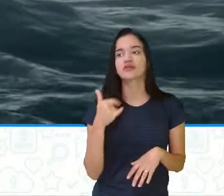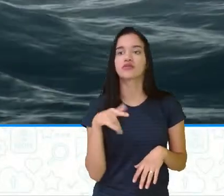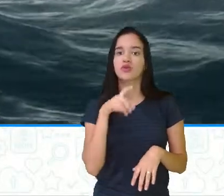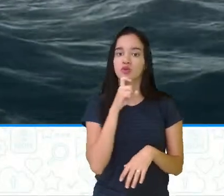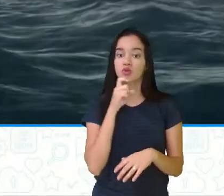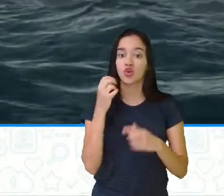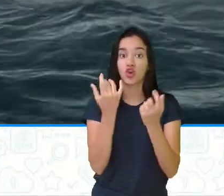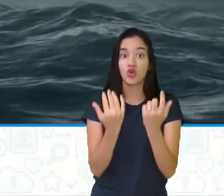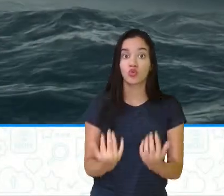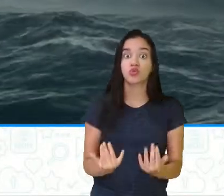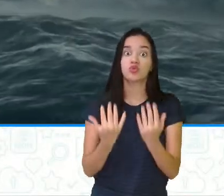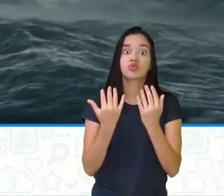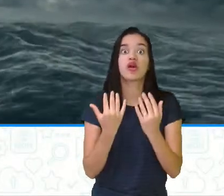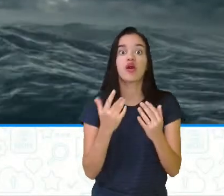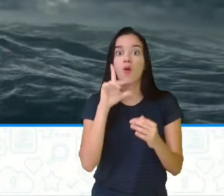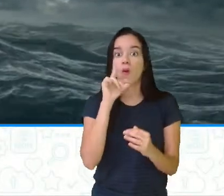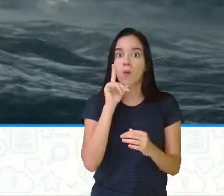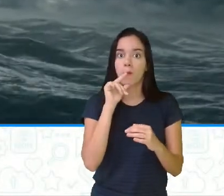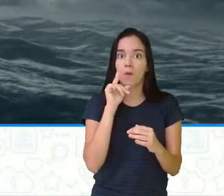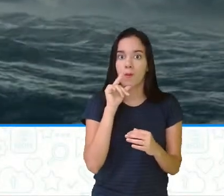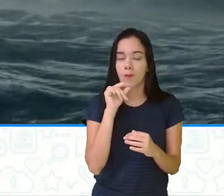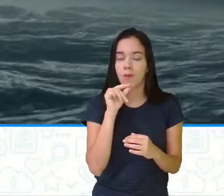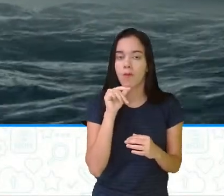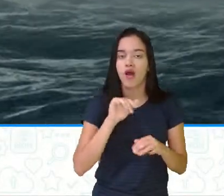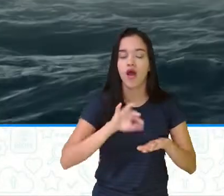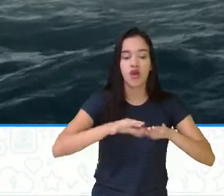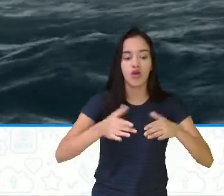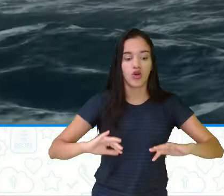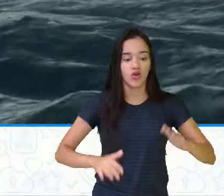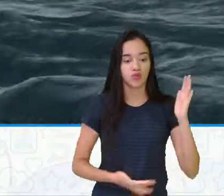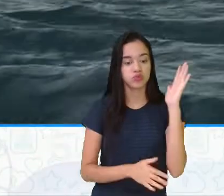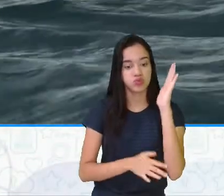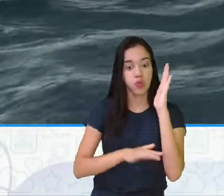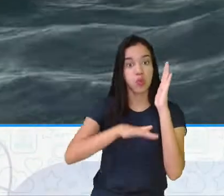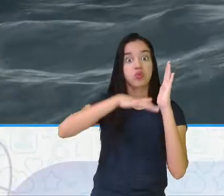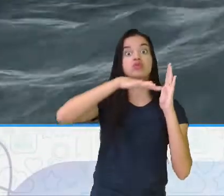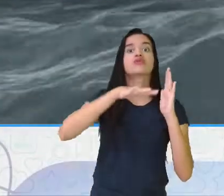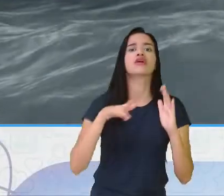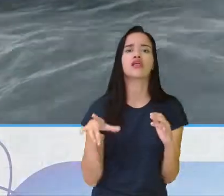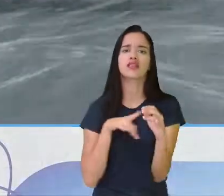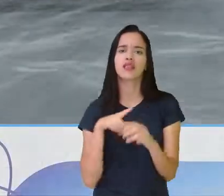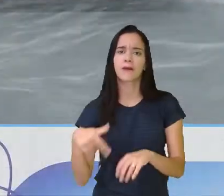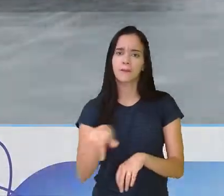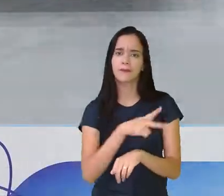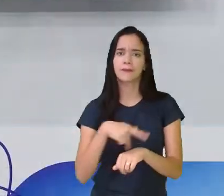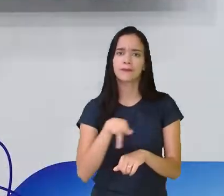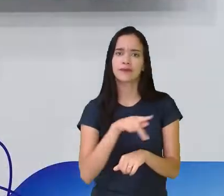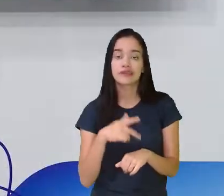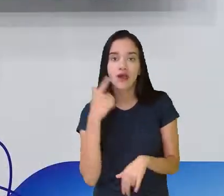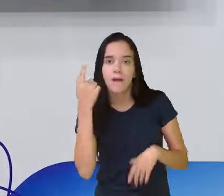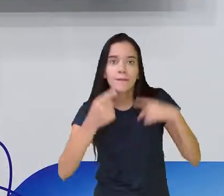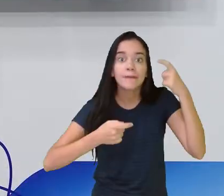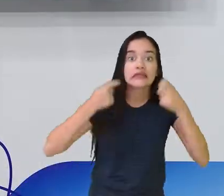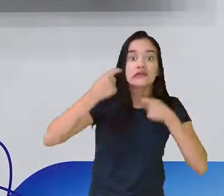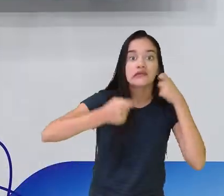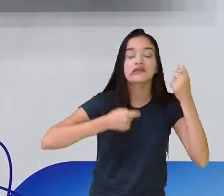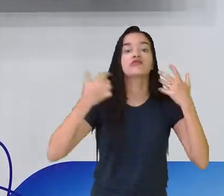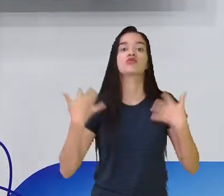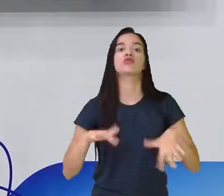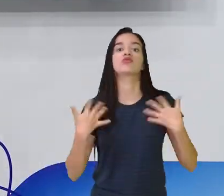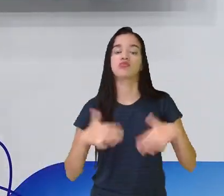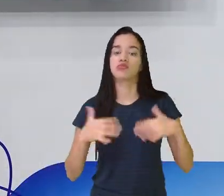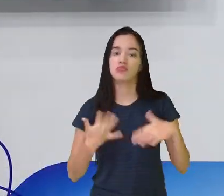derreteu, aumento do nível do mar. A gente vai perder porções de terra. Existem países aí que já estão preocupadíssimos com